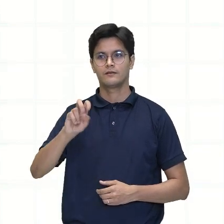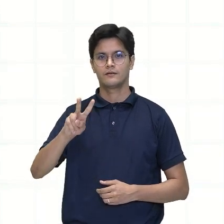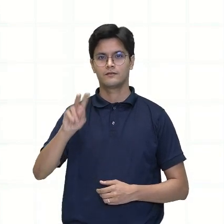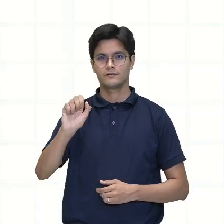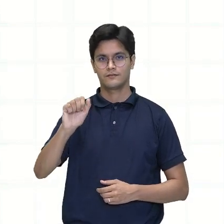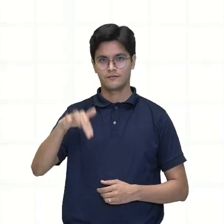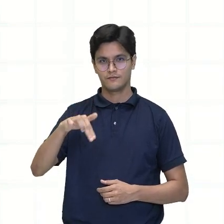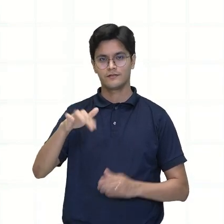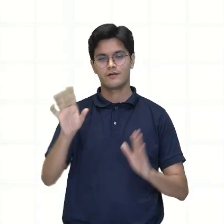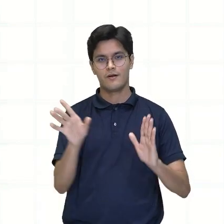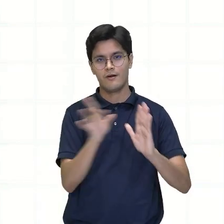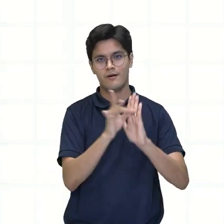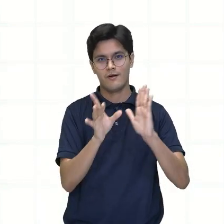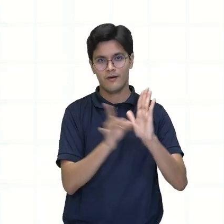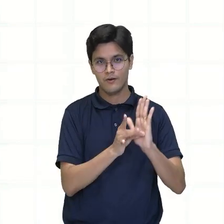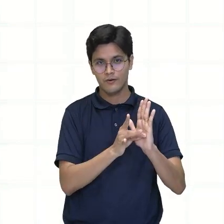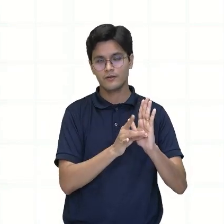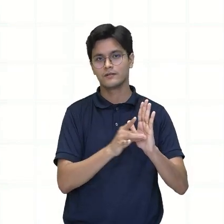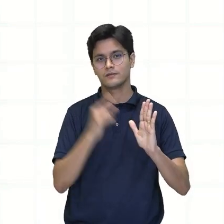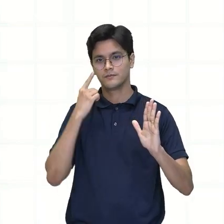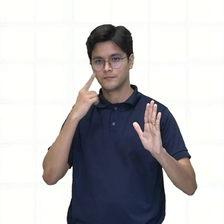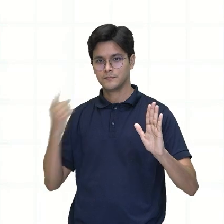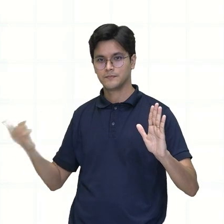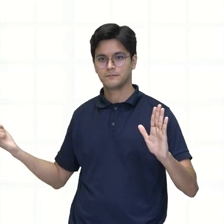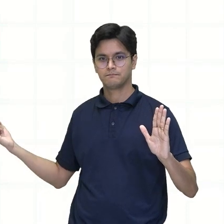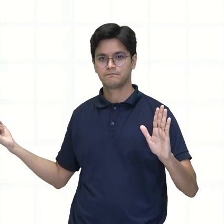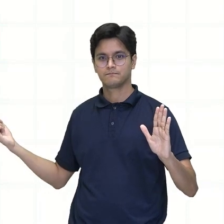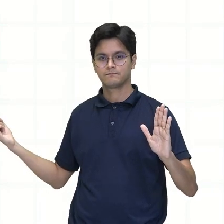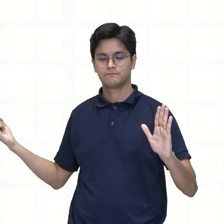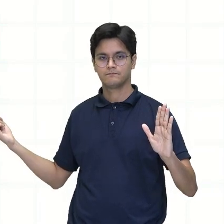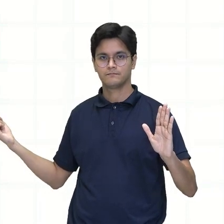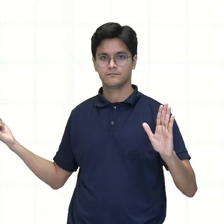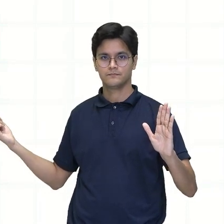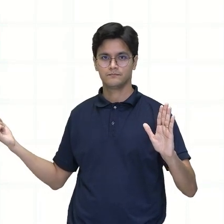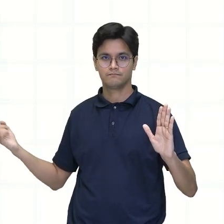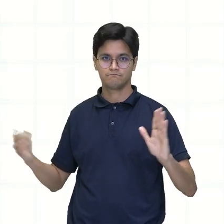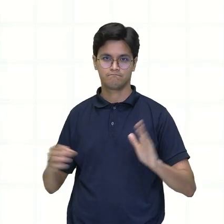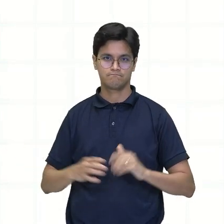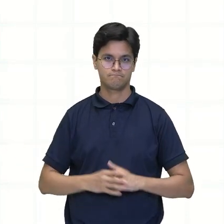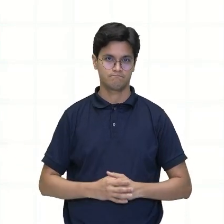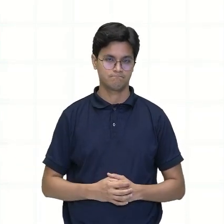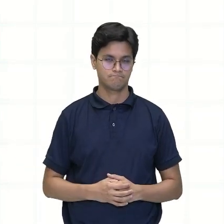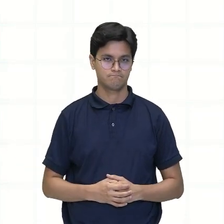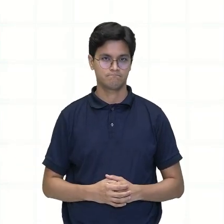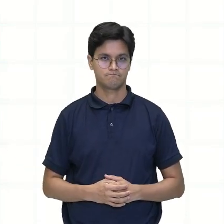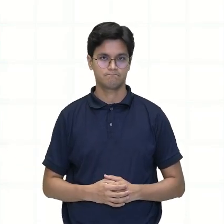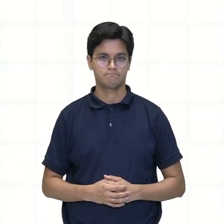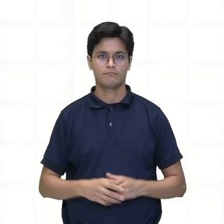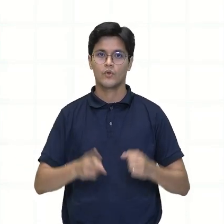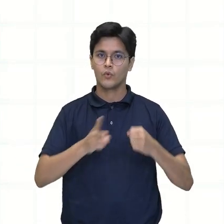Sticking. Ele está colando figurinhas, tá bom? He's sticking, tá? O verbo é